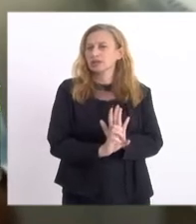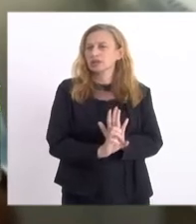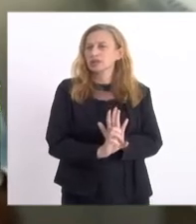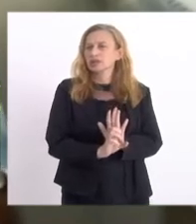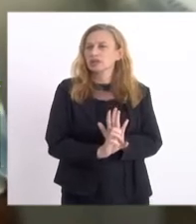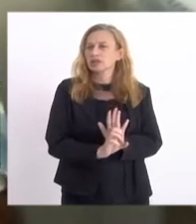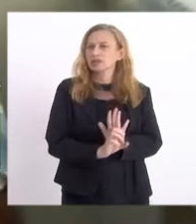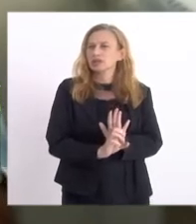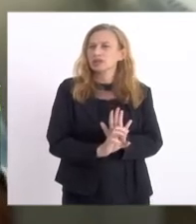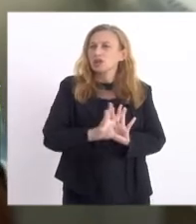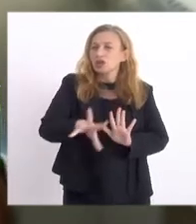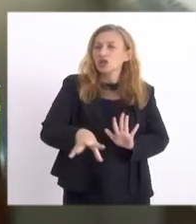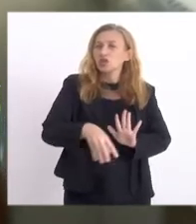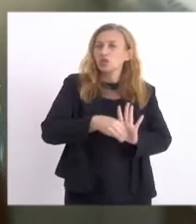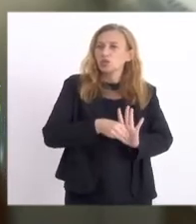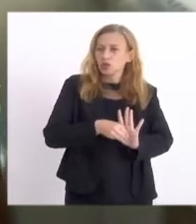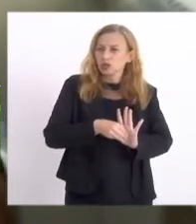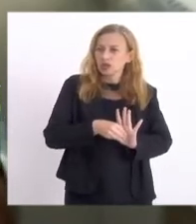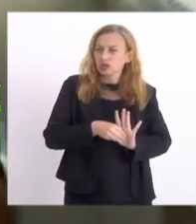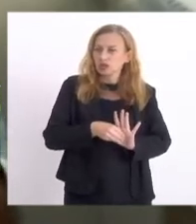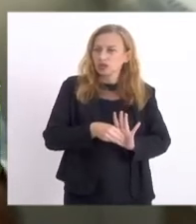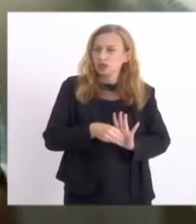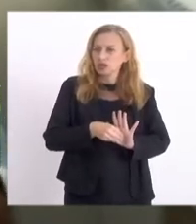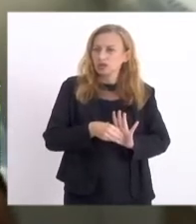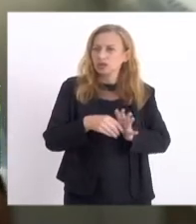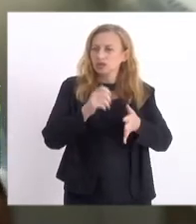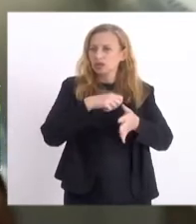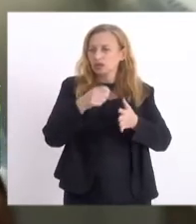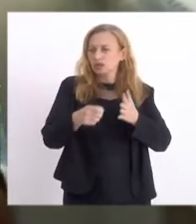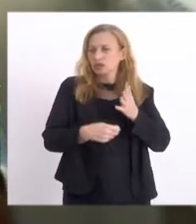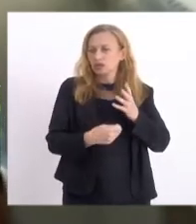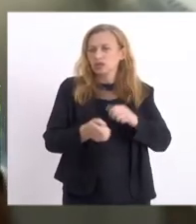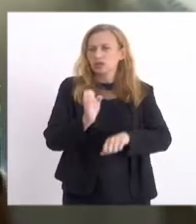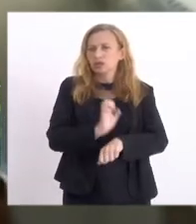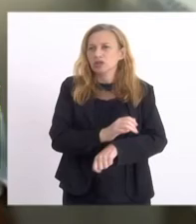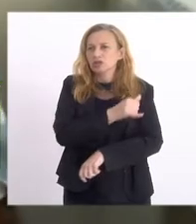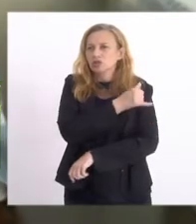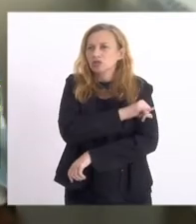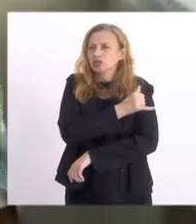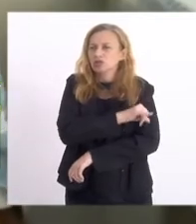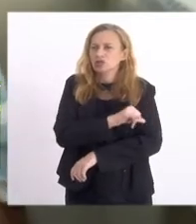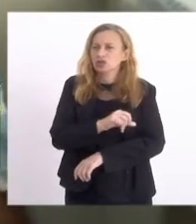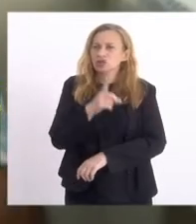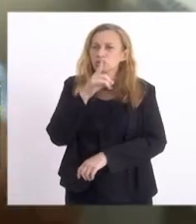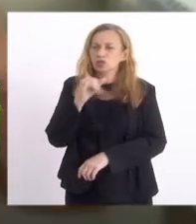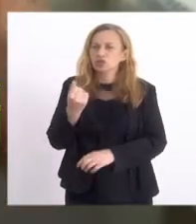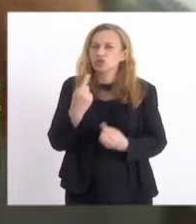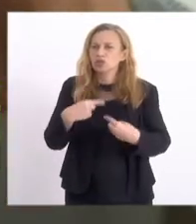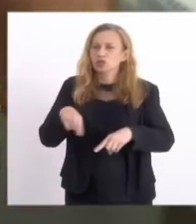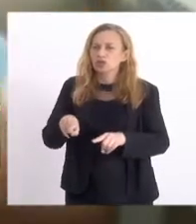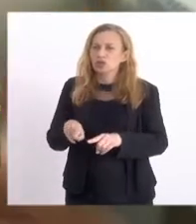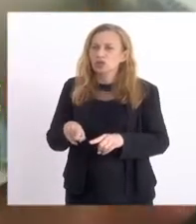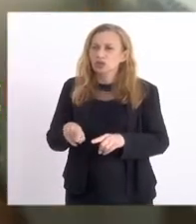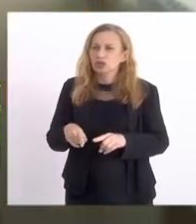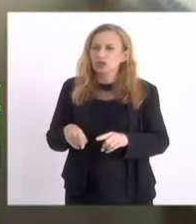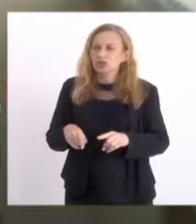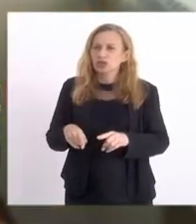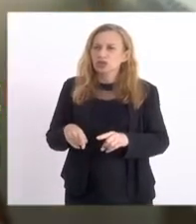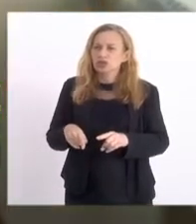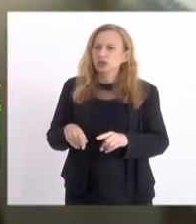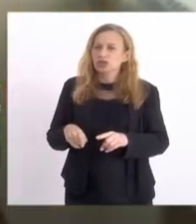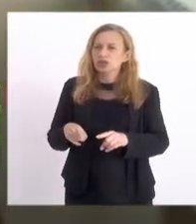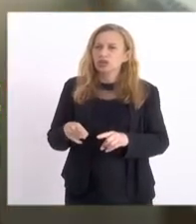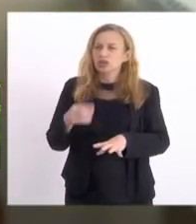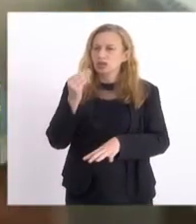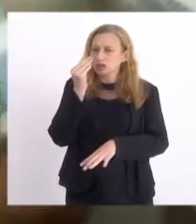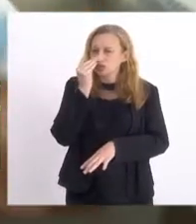fosse incluído no calendário oficial do Estado do Rio de Janeiro o dia ao combate à discriminação